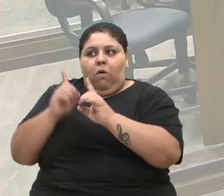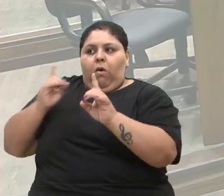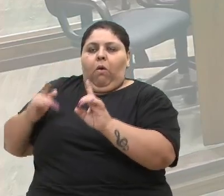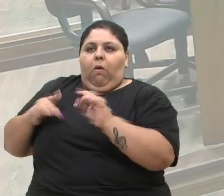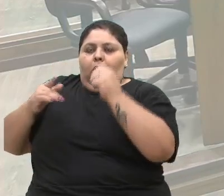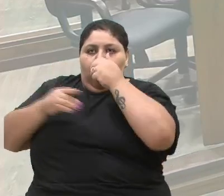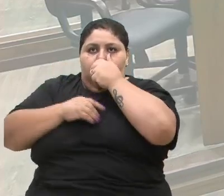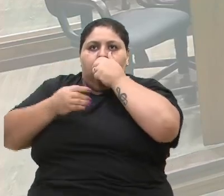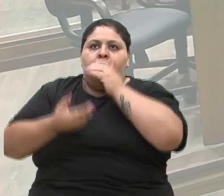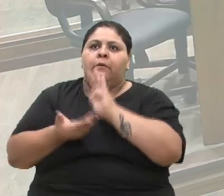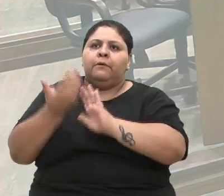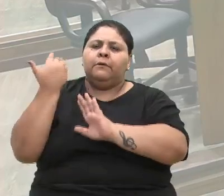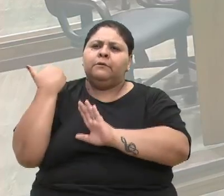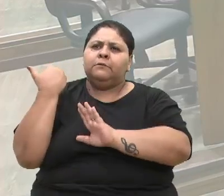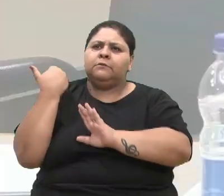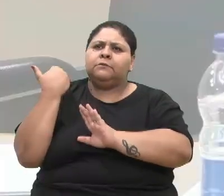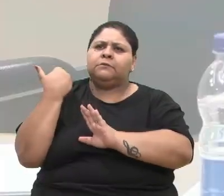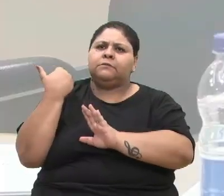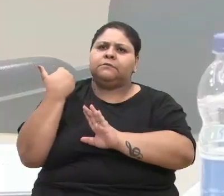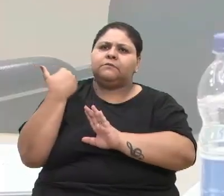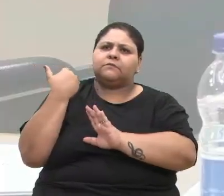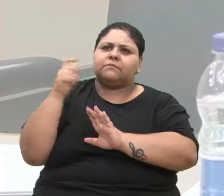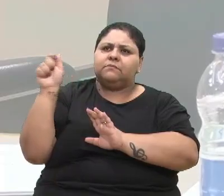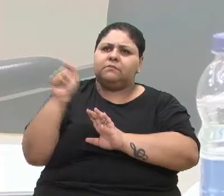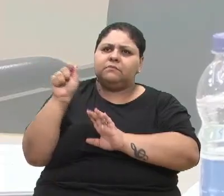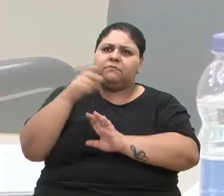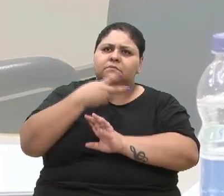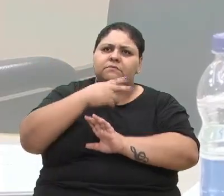temos desde a criação dele, que foi em agosto de